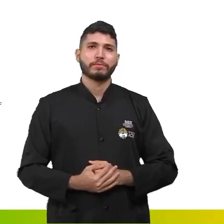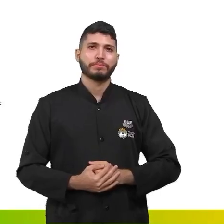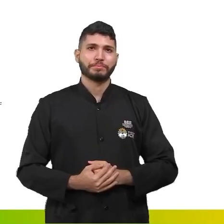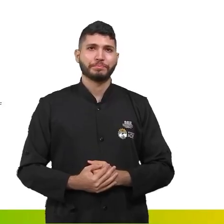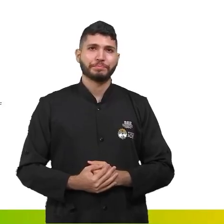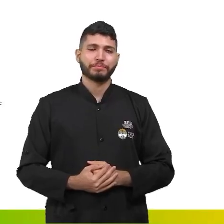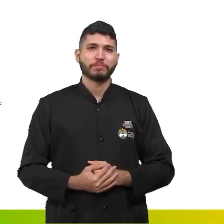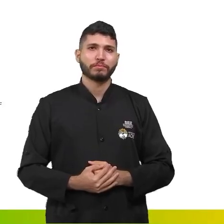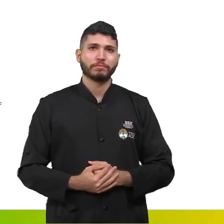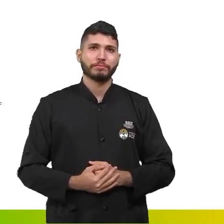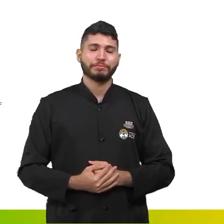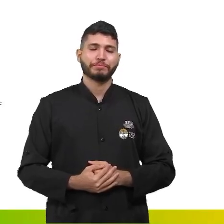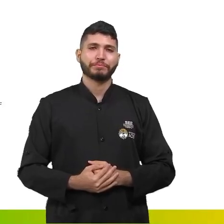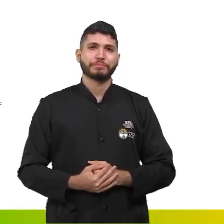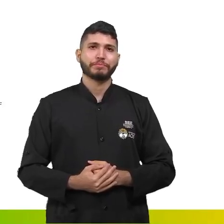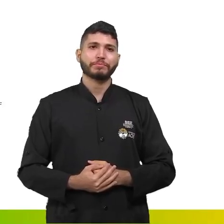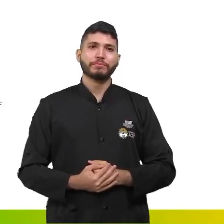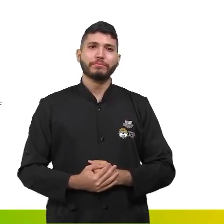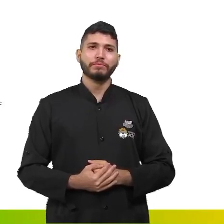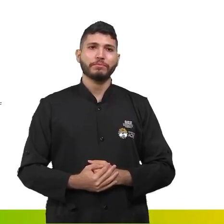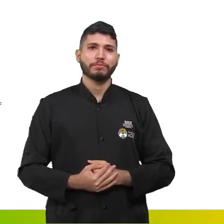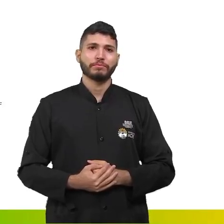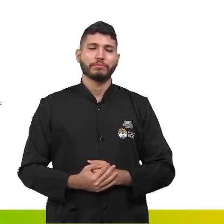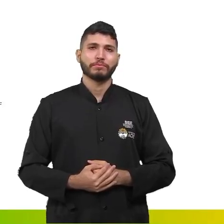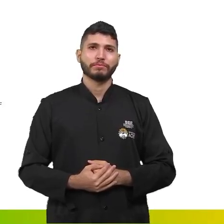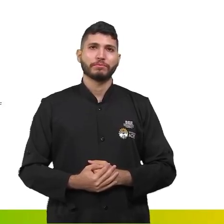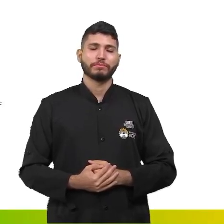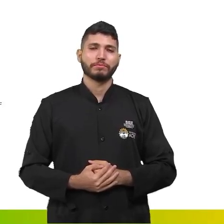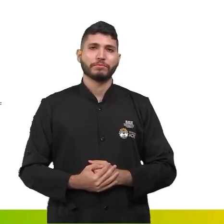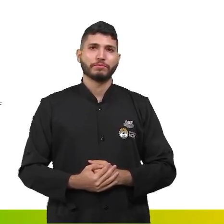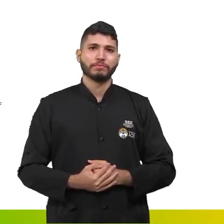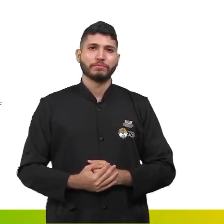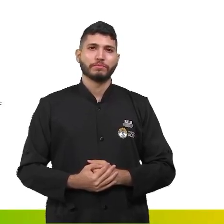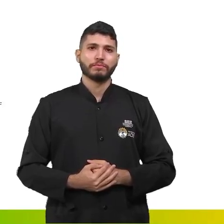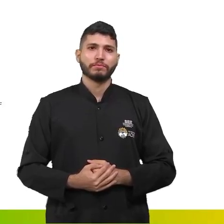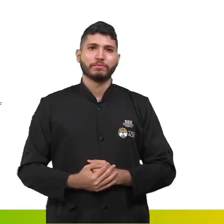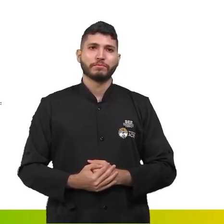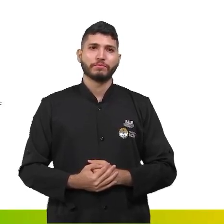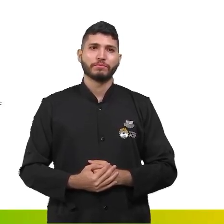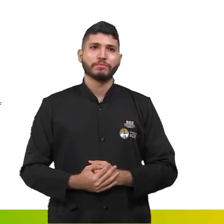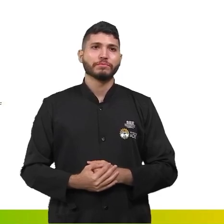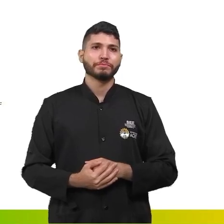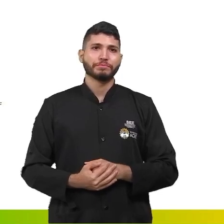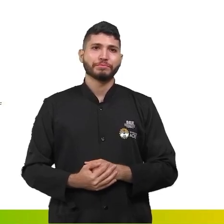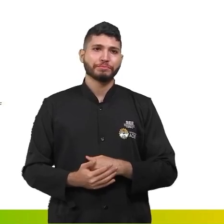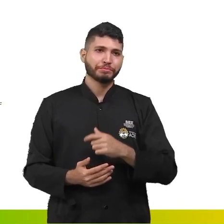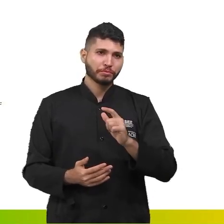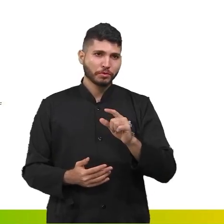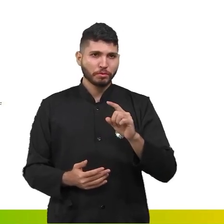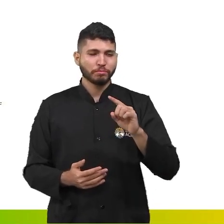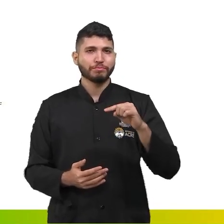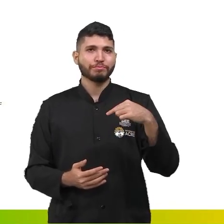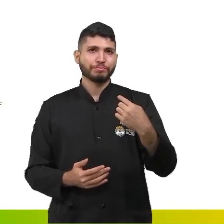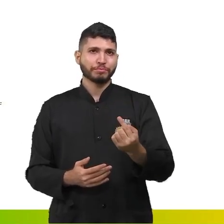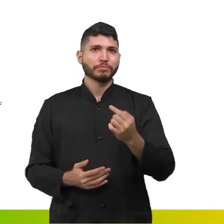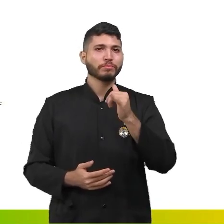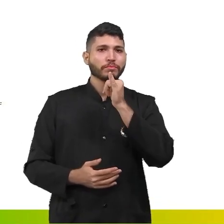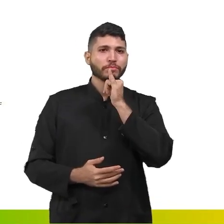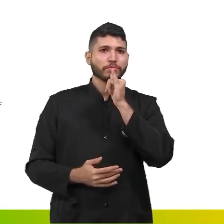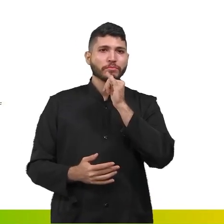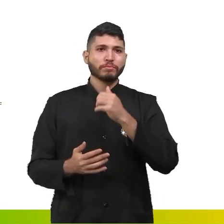são congruentes, esses dois triângulos serão congruentes. Então, nós temos aqui, ó, o lado